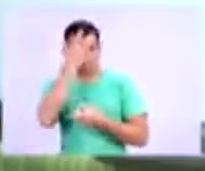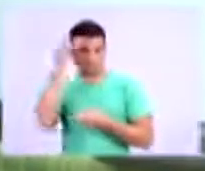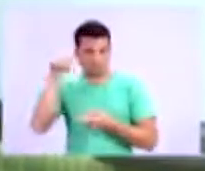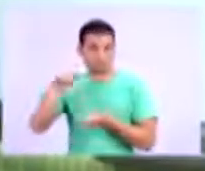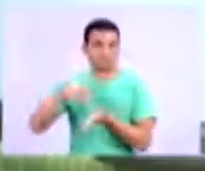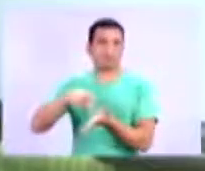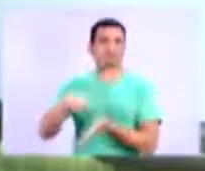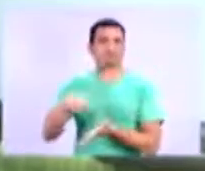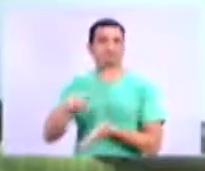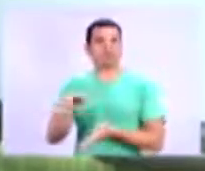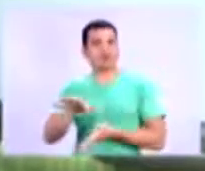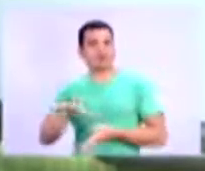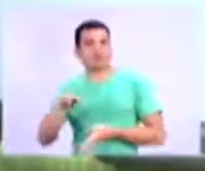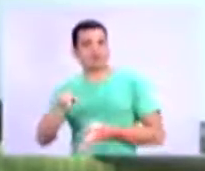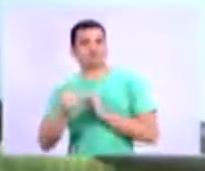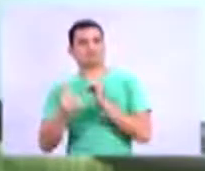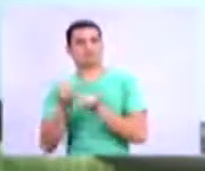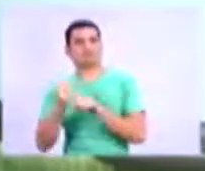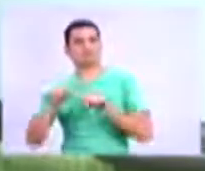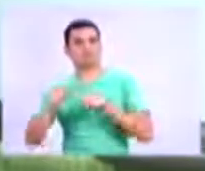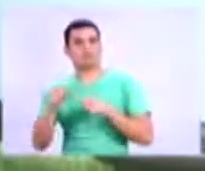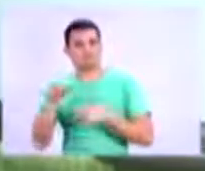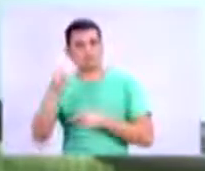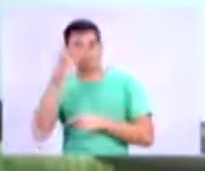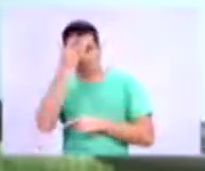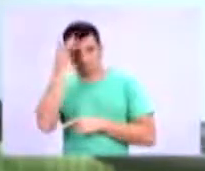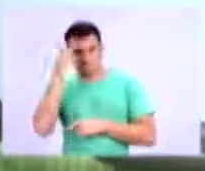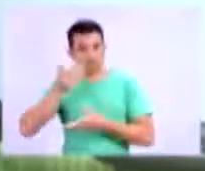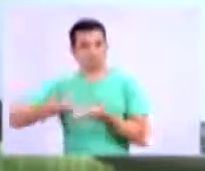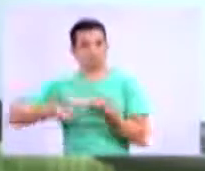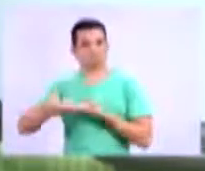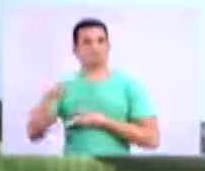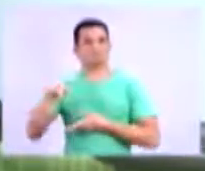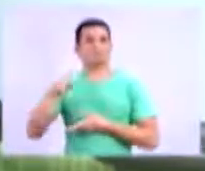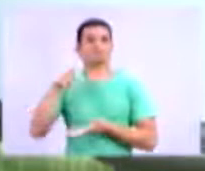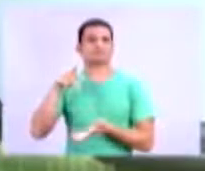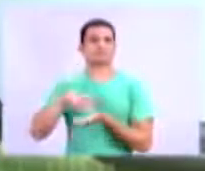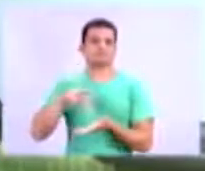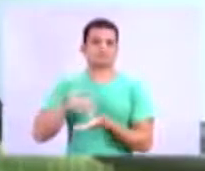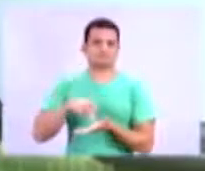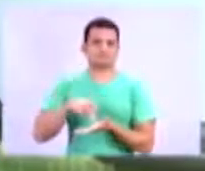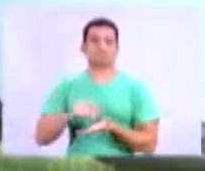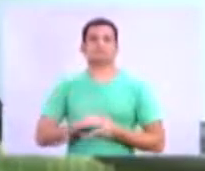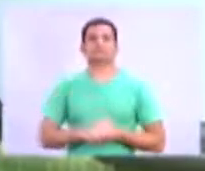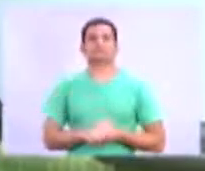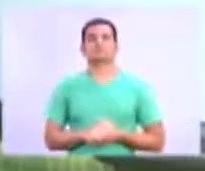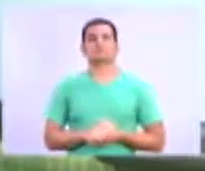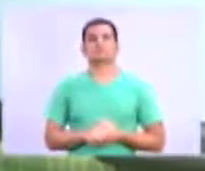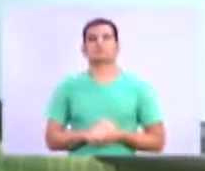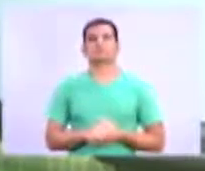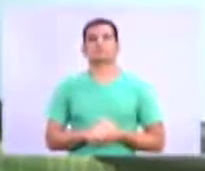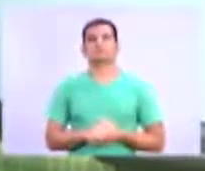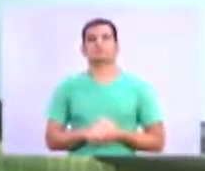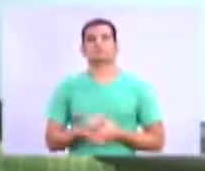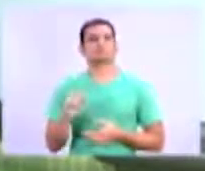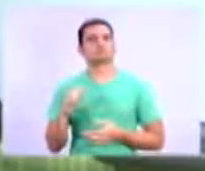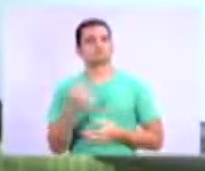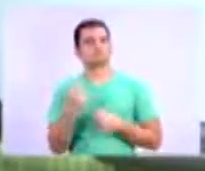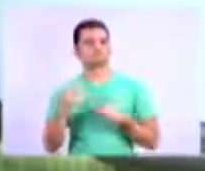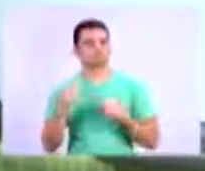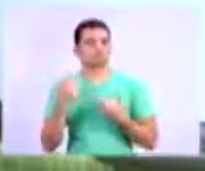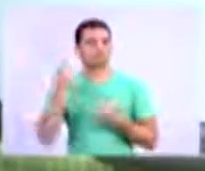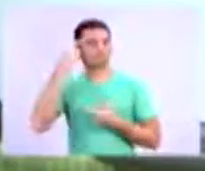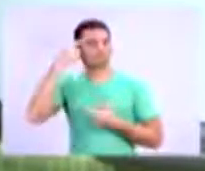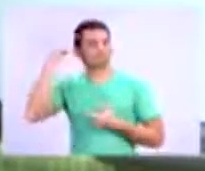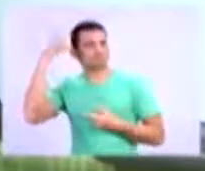O ambiente é virtual, mas as pessoas com as quais nos relacionamos são pessoas reais. Portanto, nós precisamos fazer essa